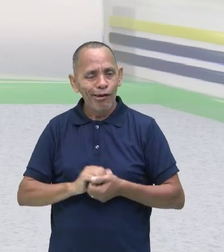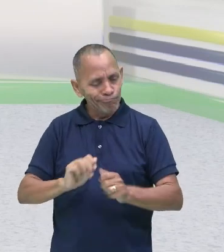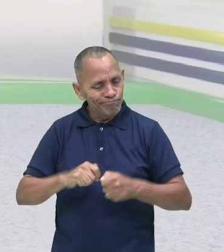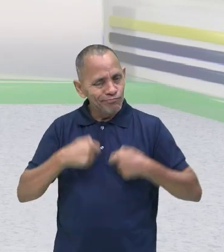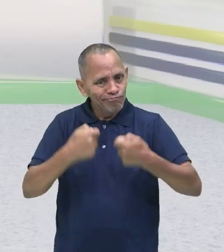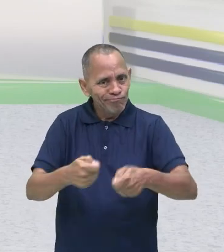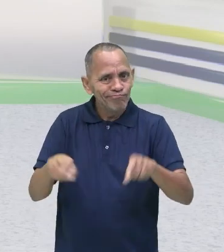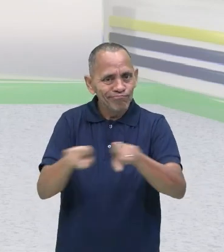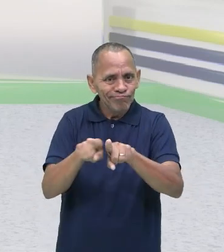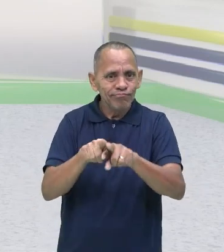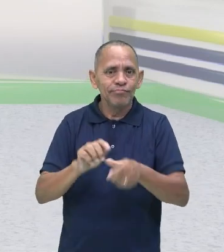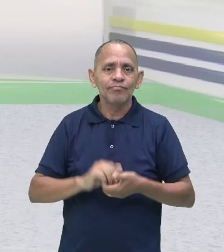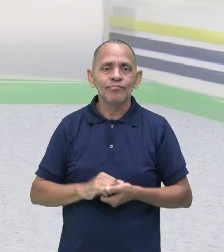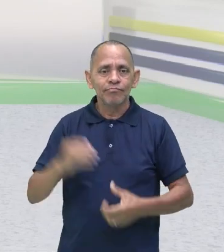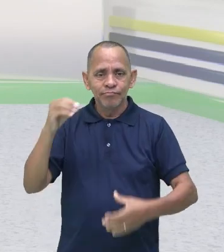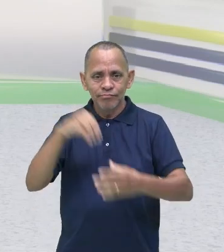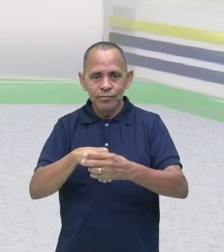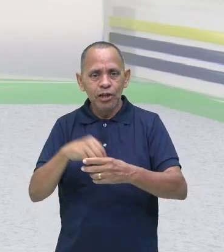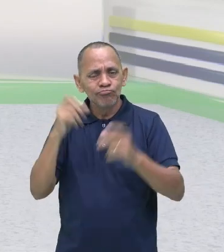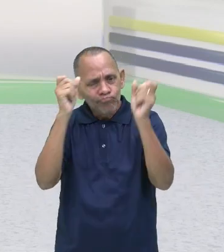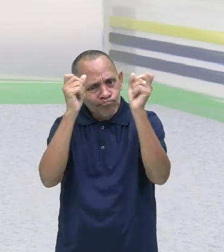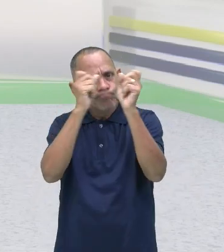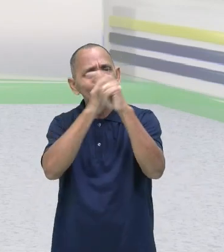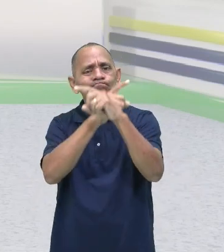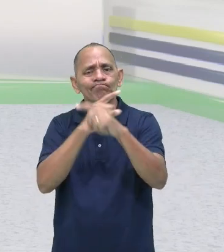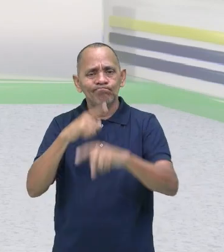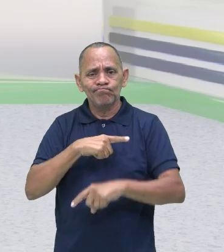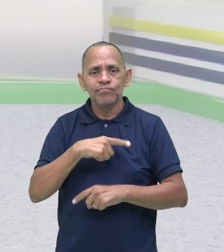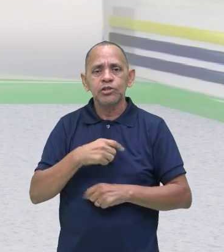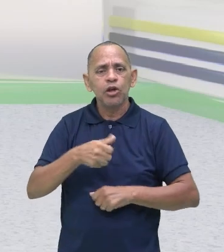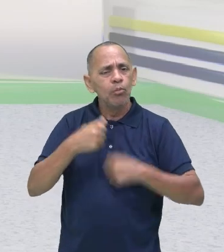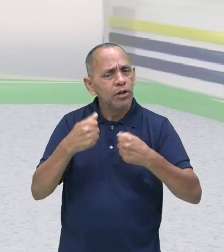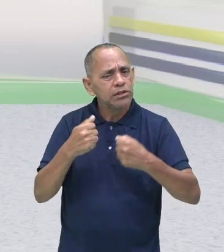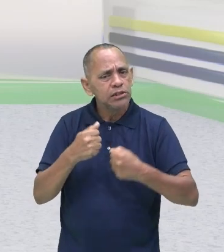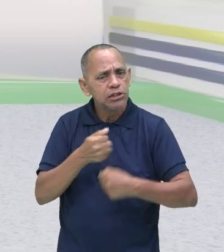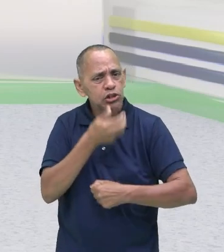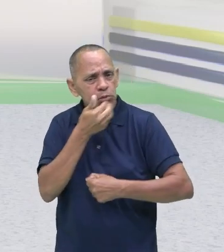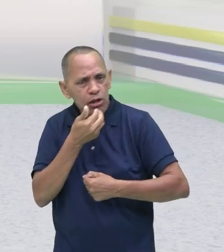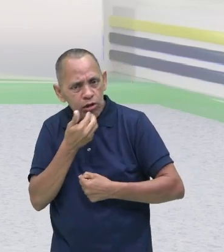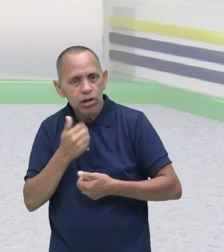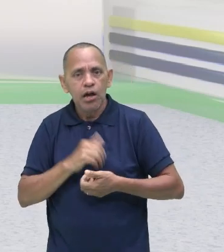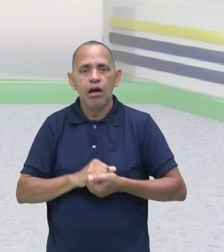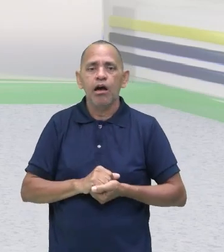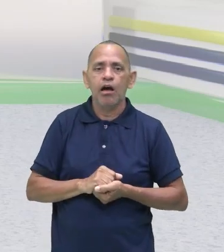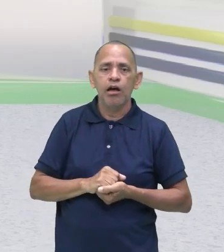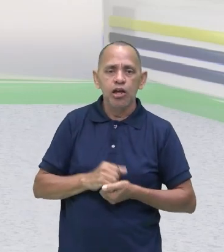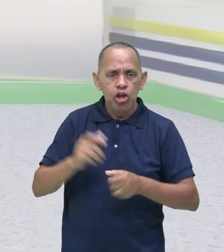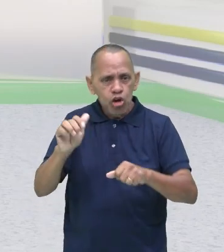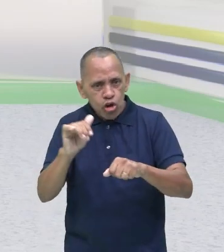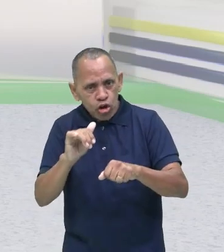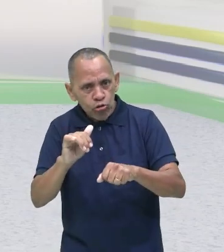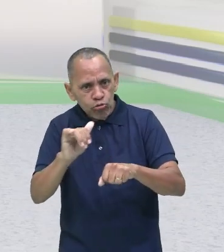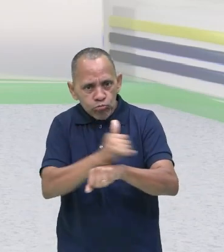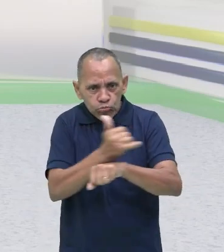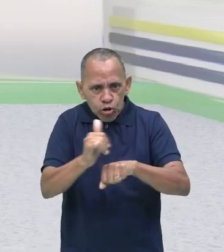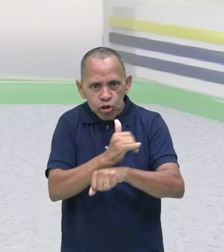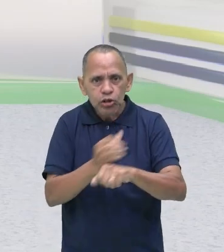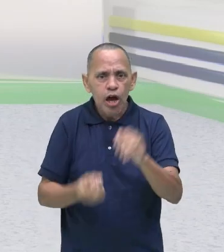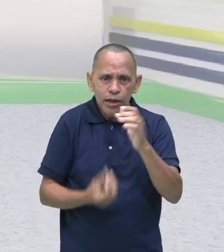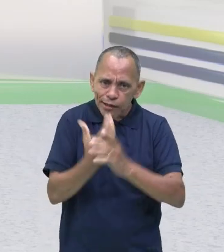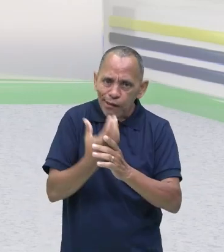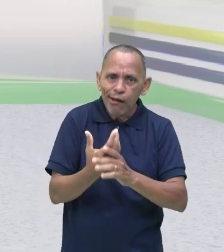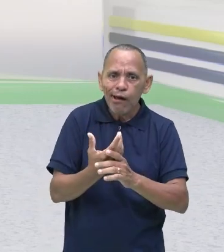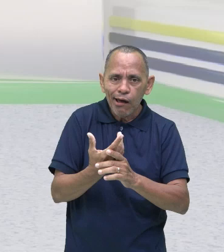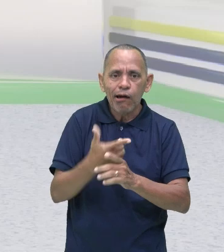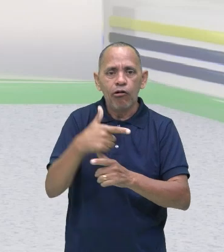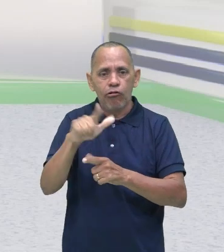dificuldades que eu observei, eu tento sempre melhorar, né? Dentre os caminhos que eu percorri para chegar até aqui, eu sempre procuro